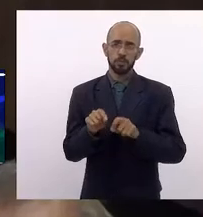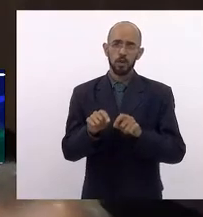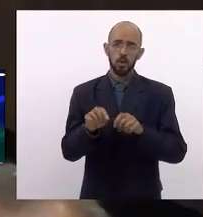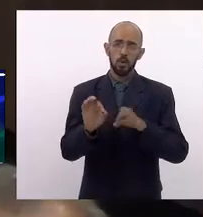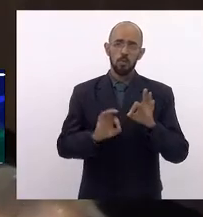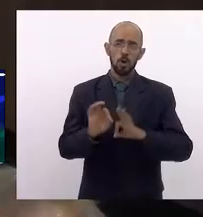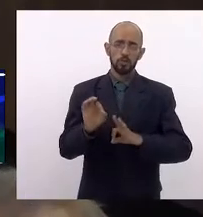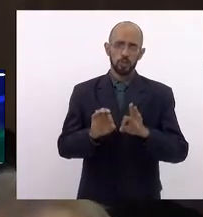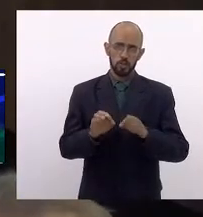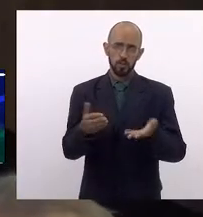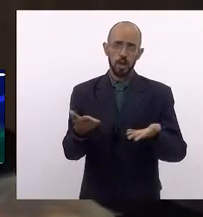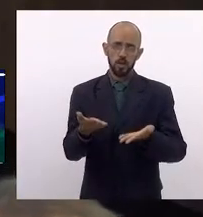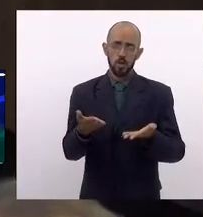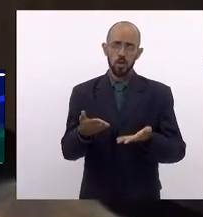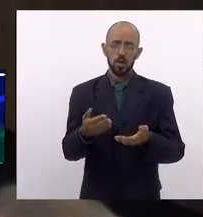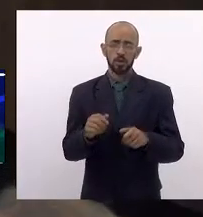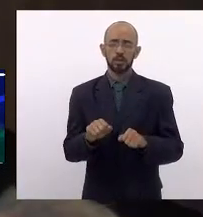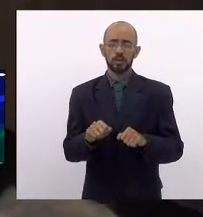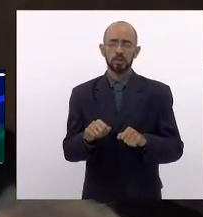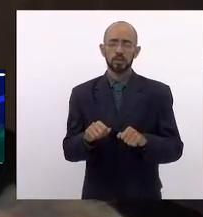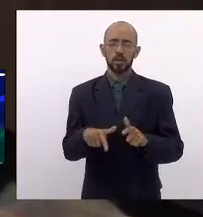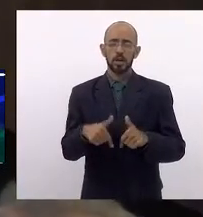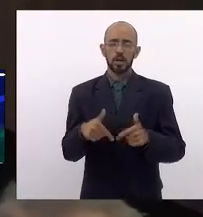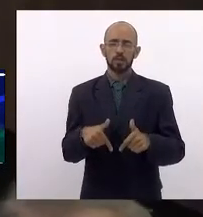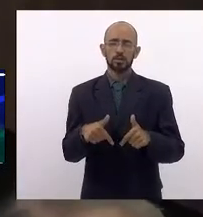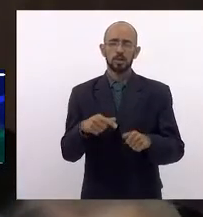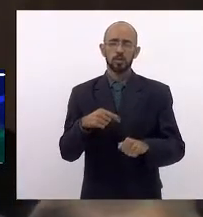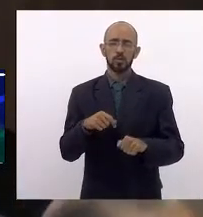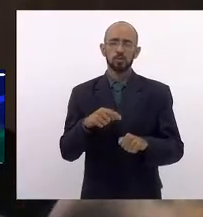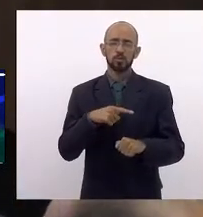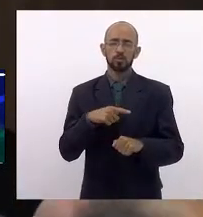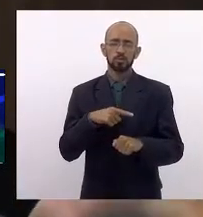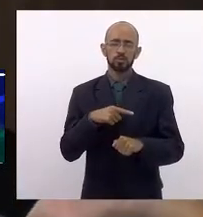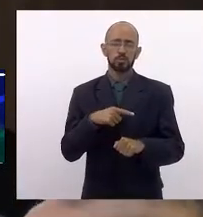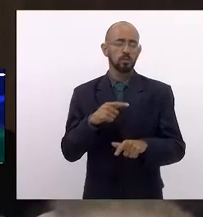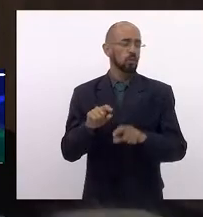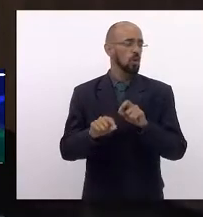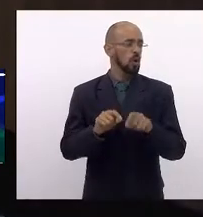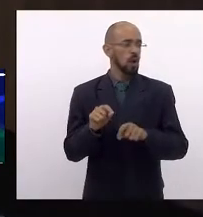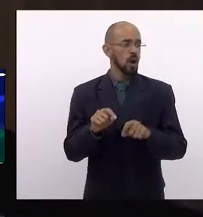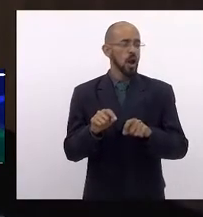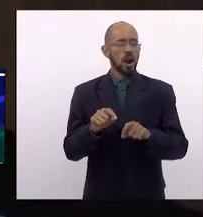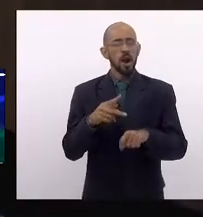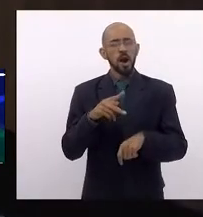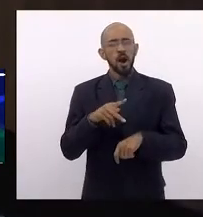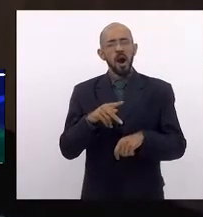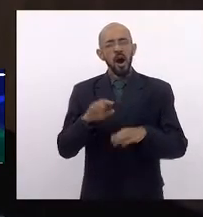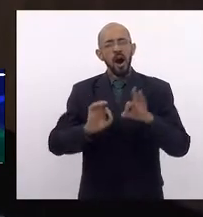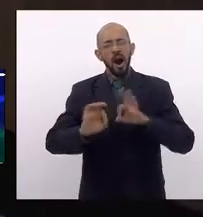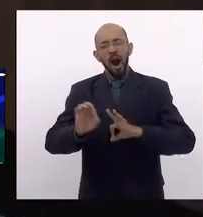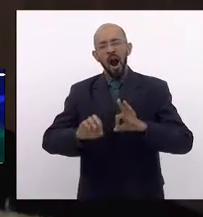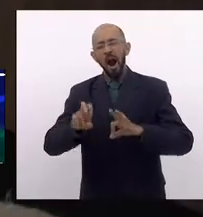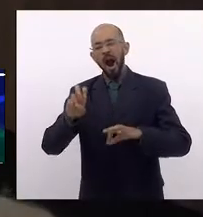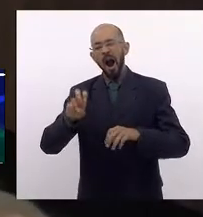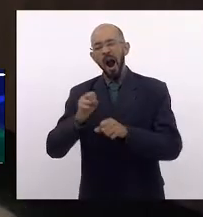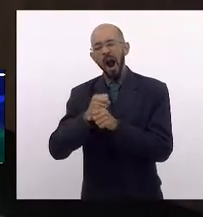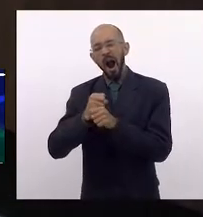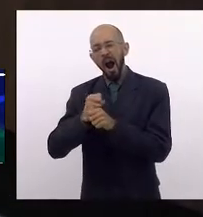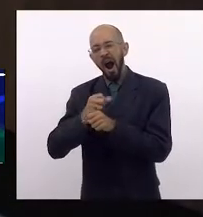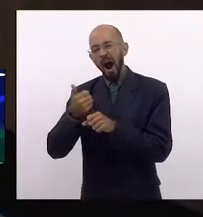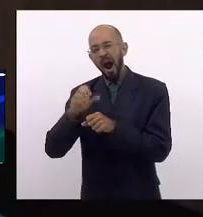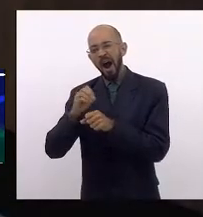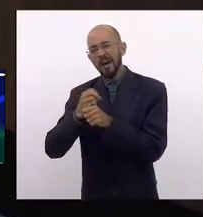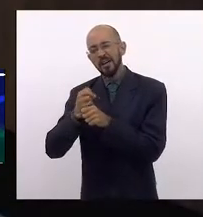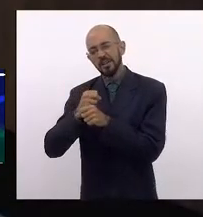a iniciativa ela tende a num planejamento de cinco anos de 5 a 10 anos 50